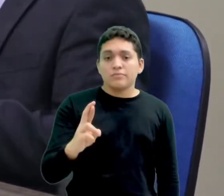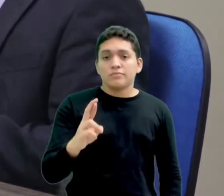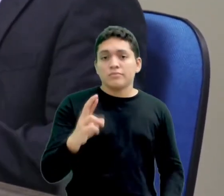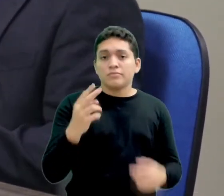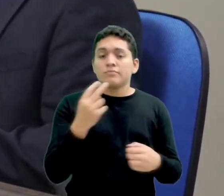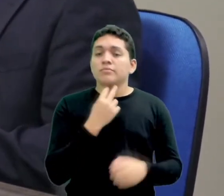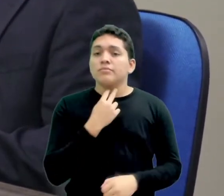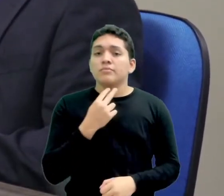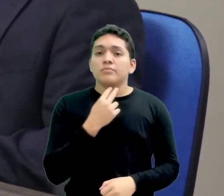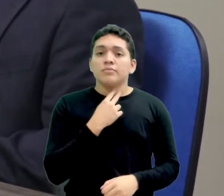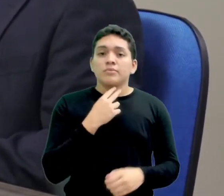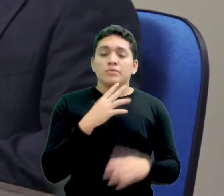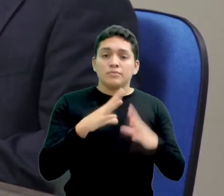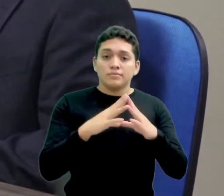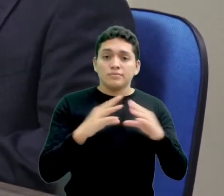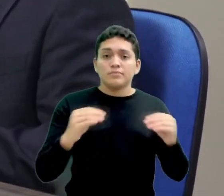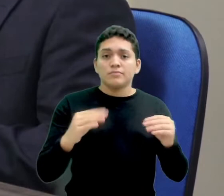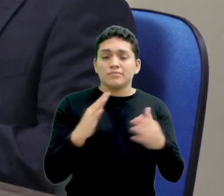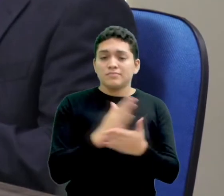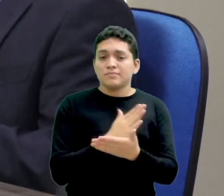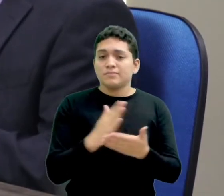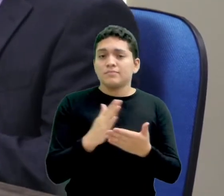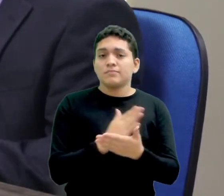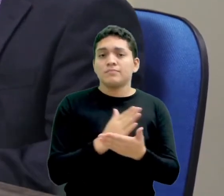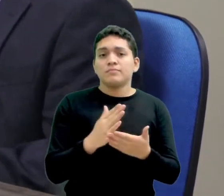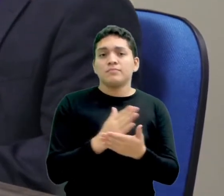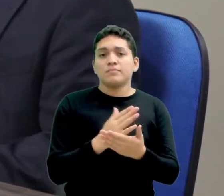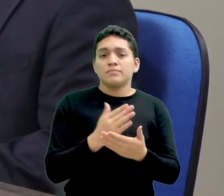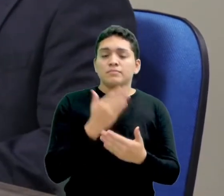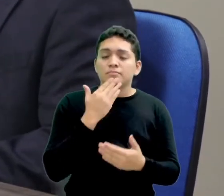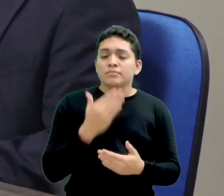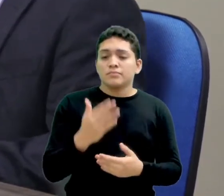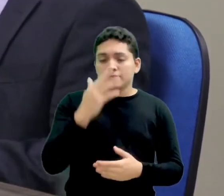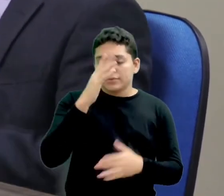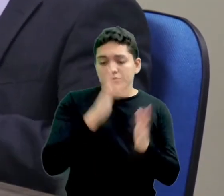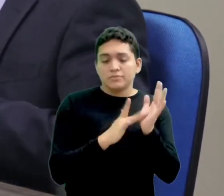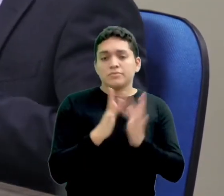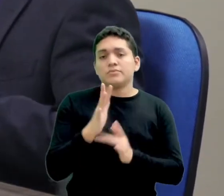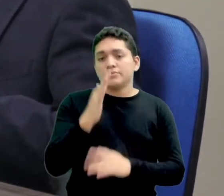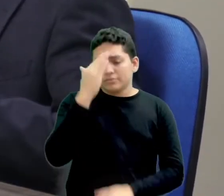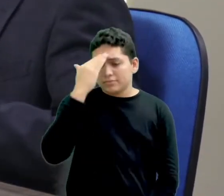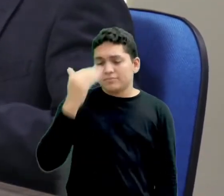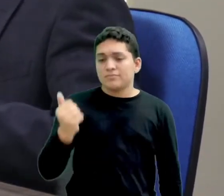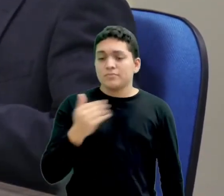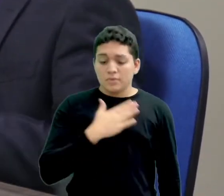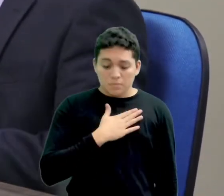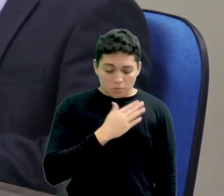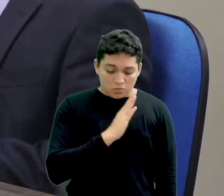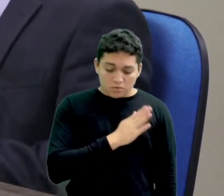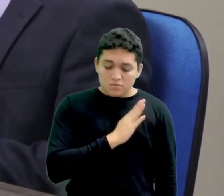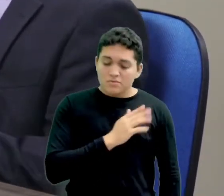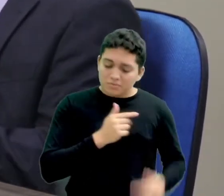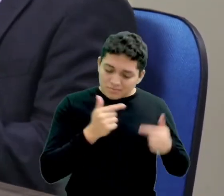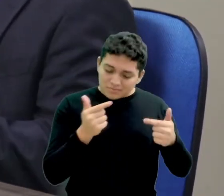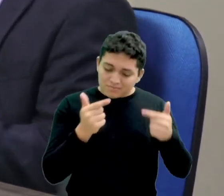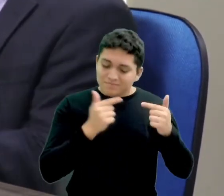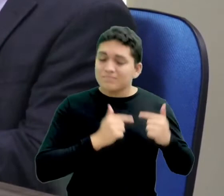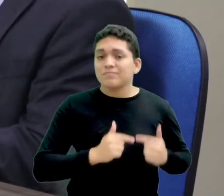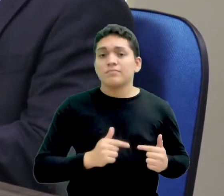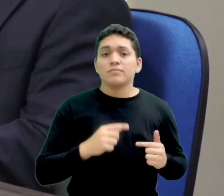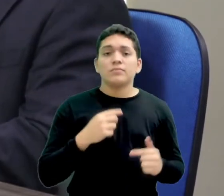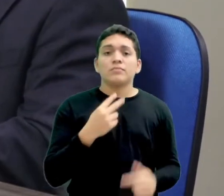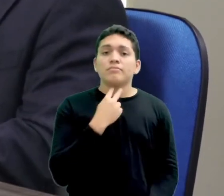desta responsabilidade. Alguns recorrem e dizem, Senhor, mas Tu sabe, meu coração já está limpo, eu não